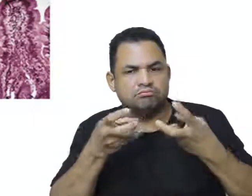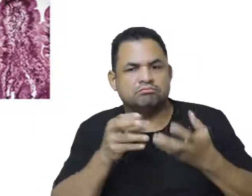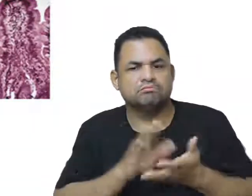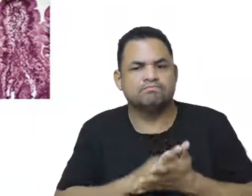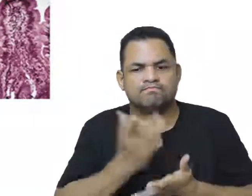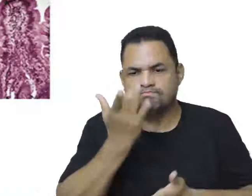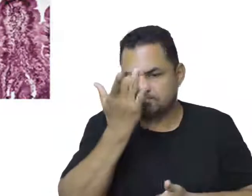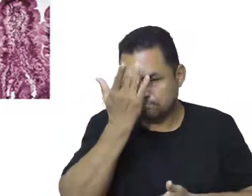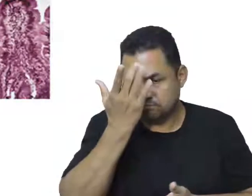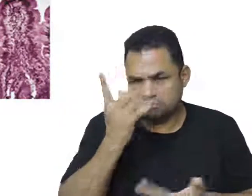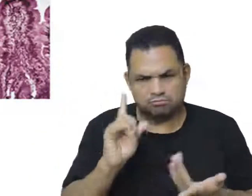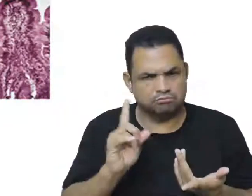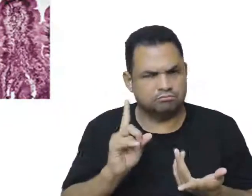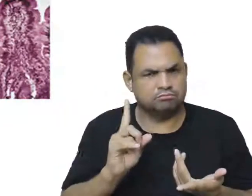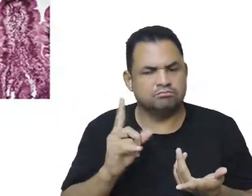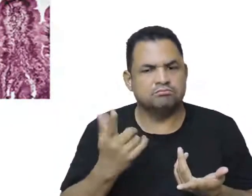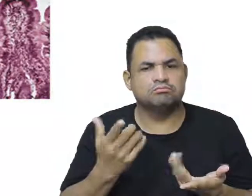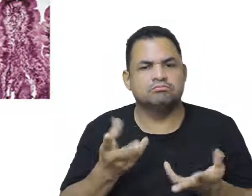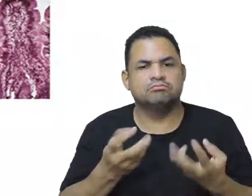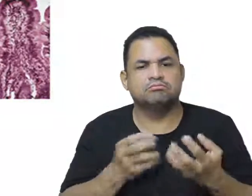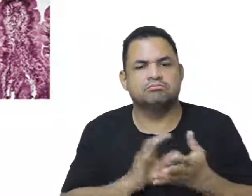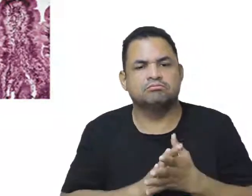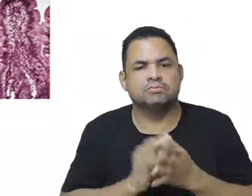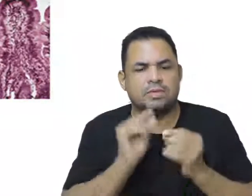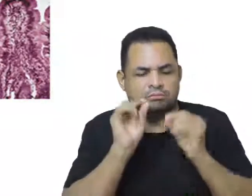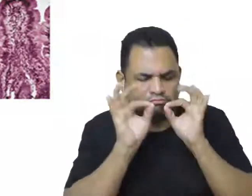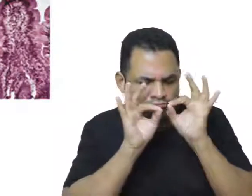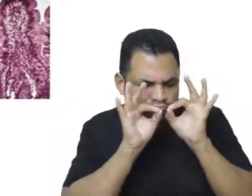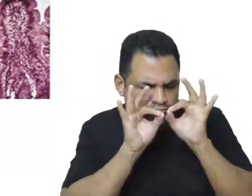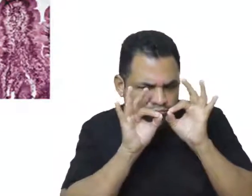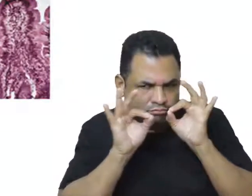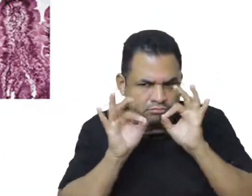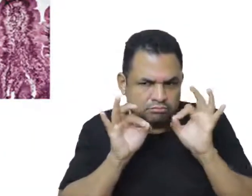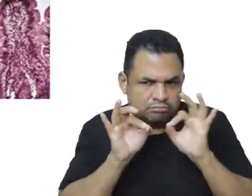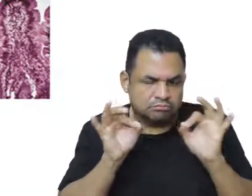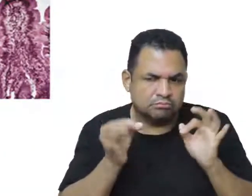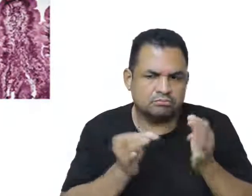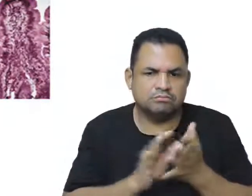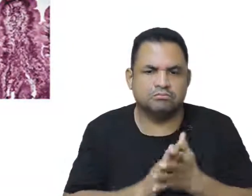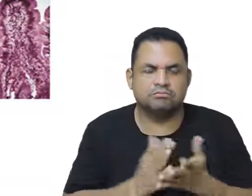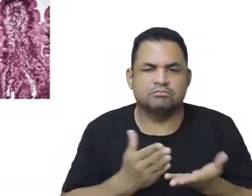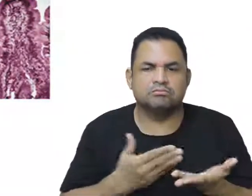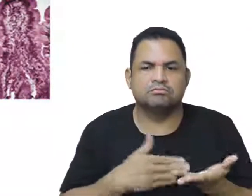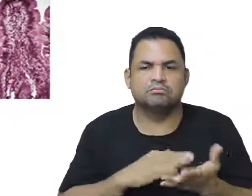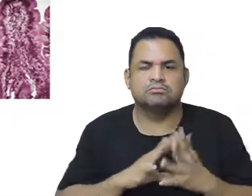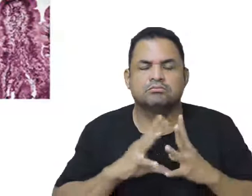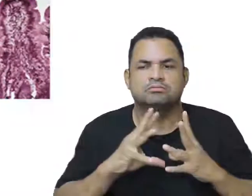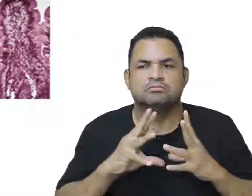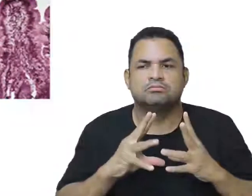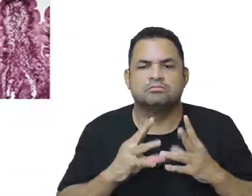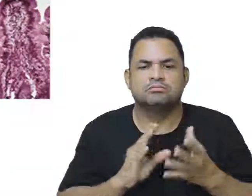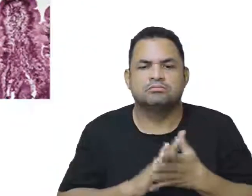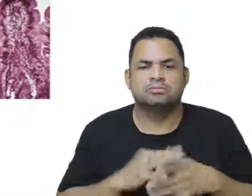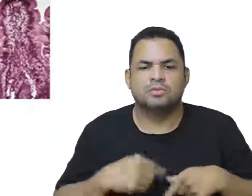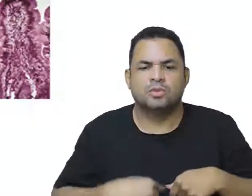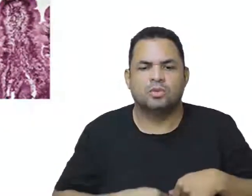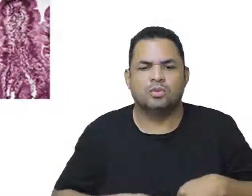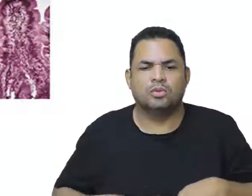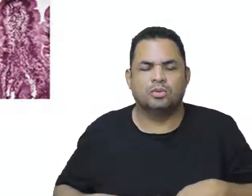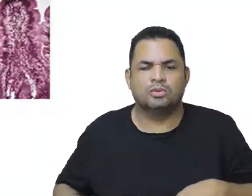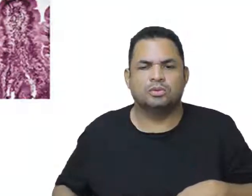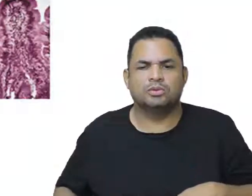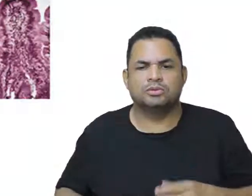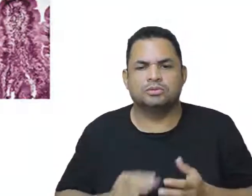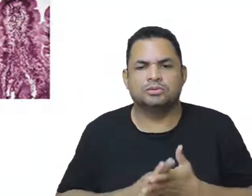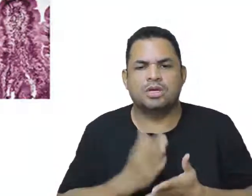muito facilmente? Não. São microvilosidades que, no decorrer todo do intestino,